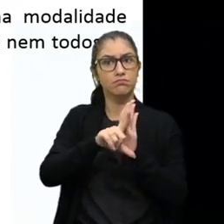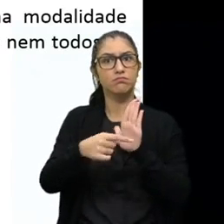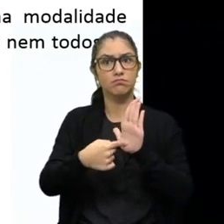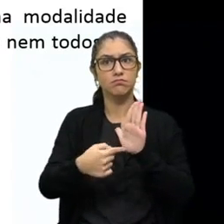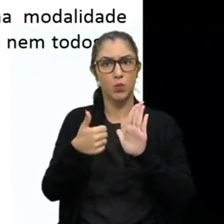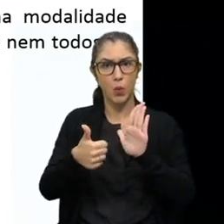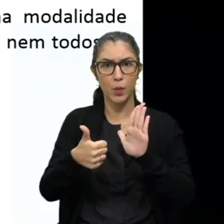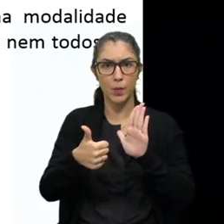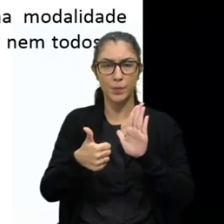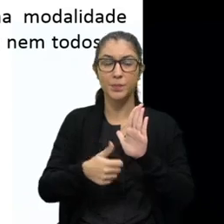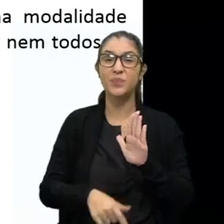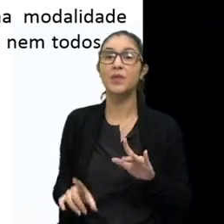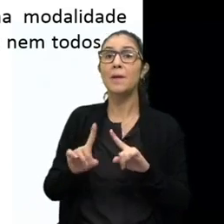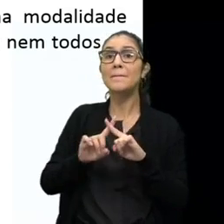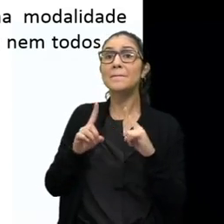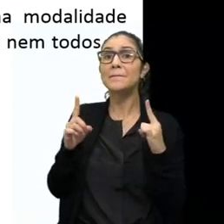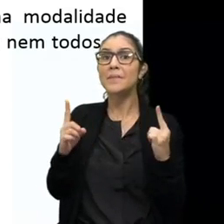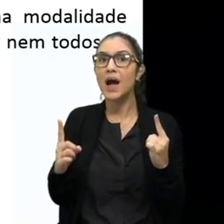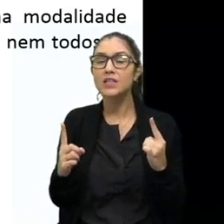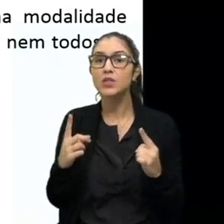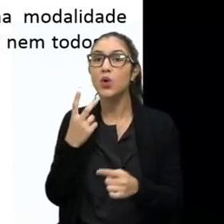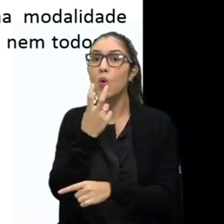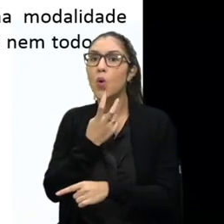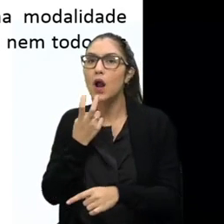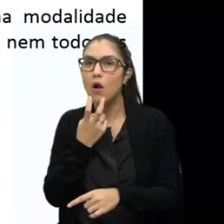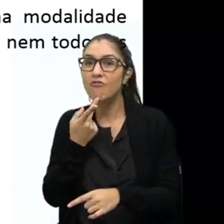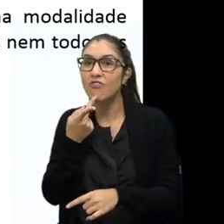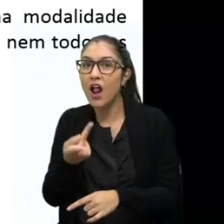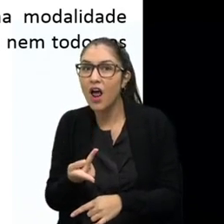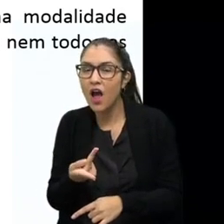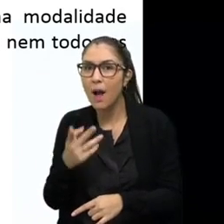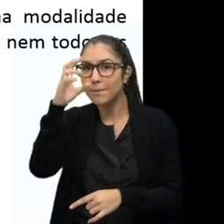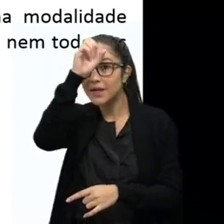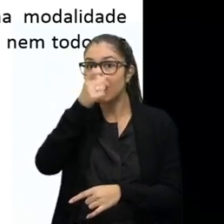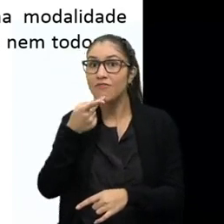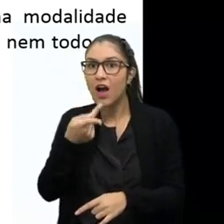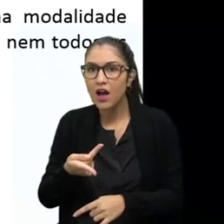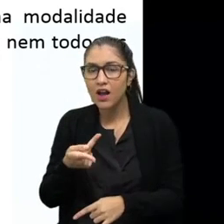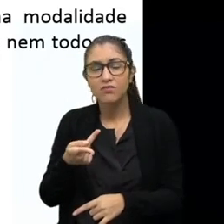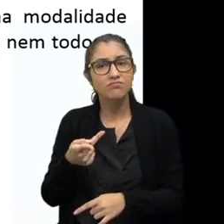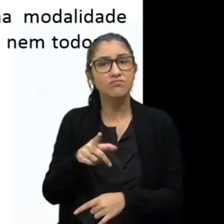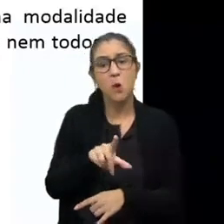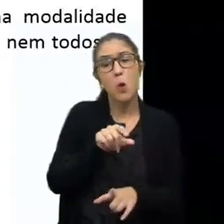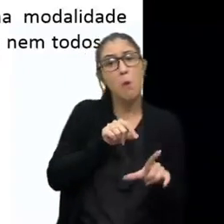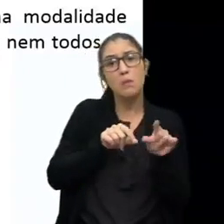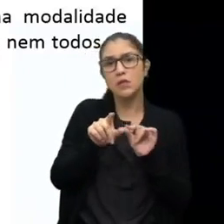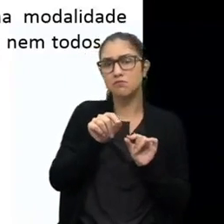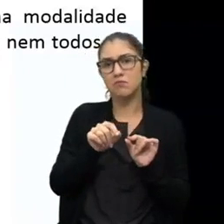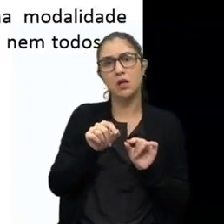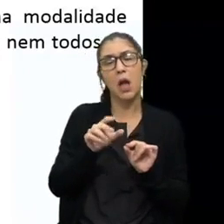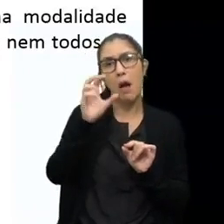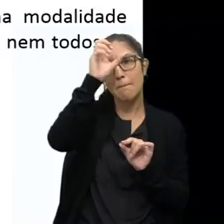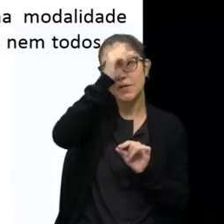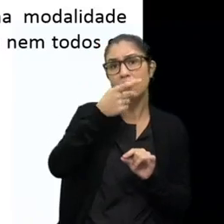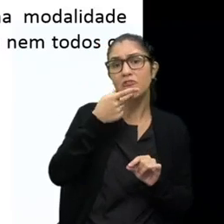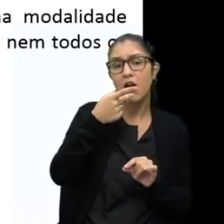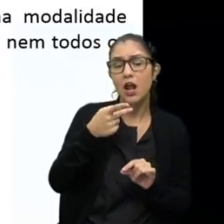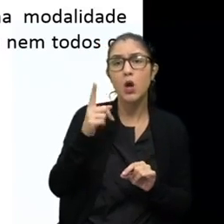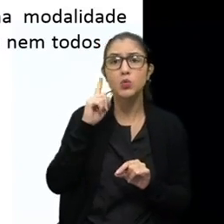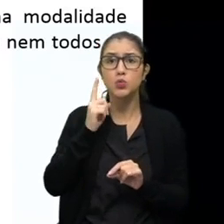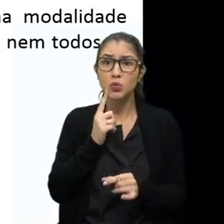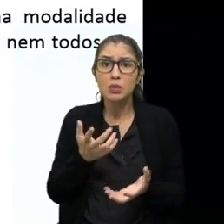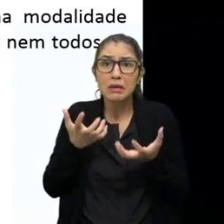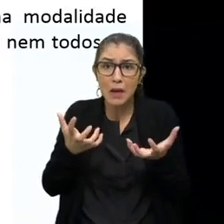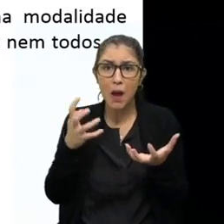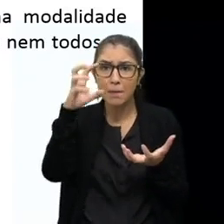gente? Mas na modalidade oral, o aprender a falar, ela é optativa. Aprende a falar aquele surdo